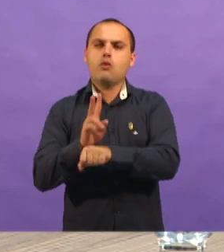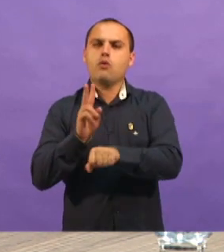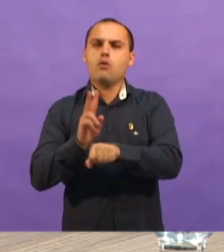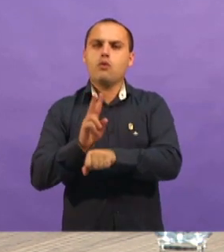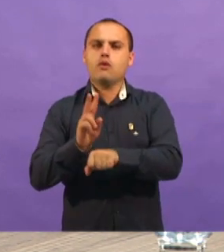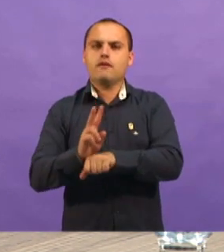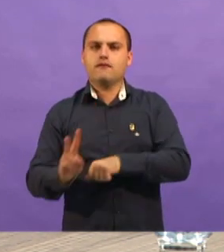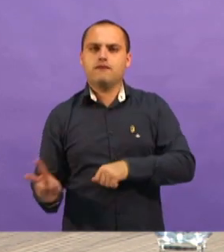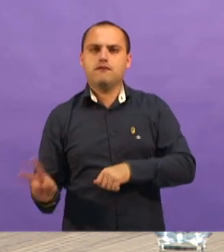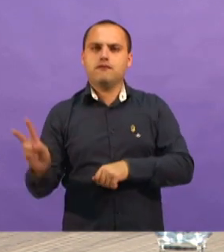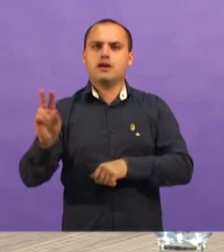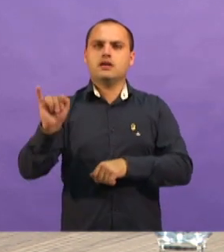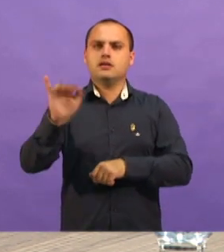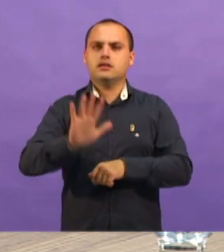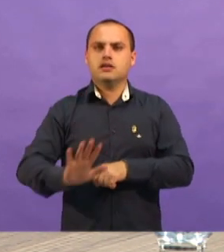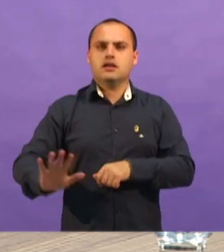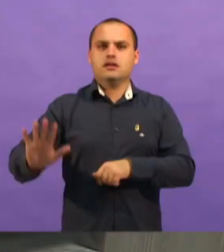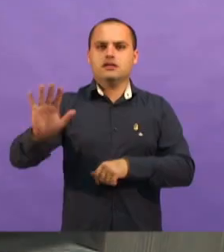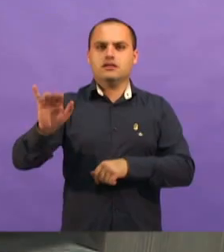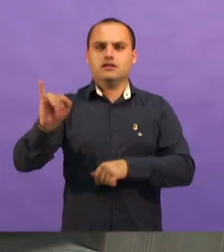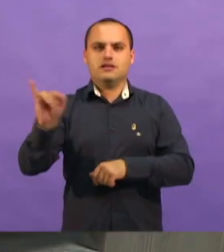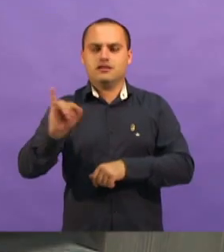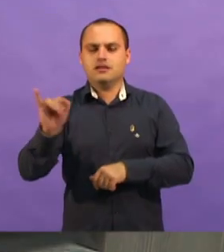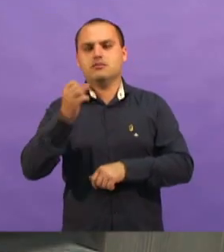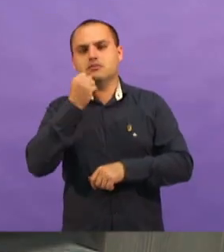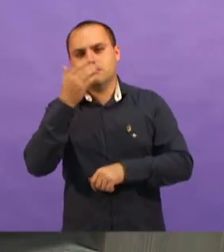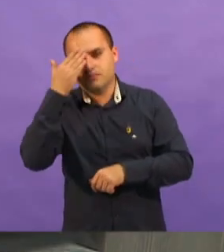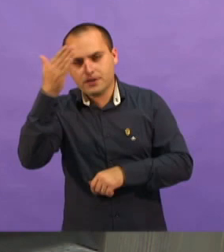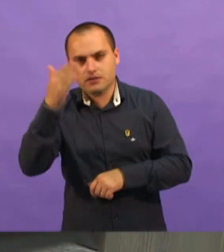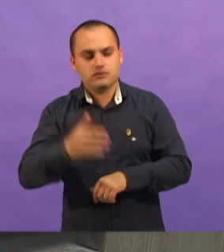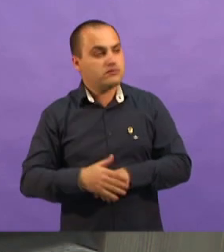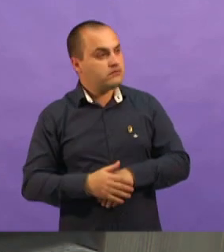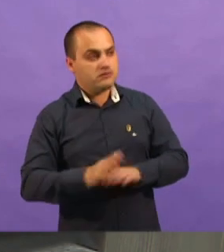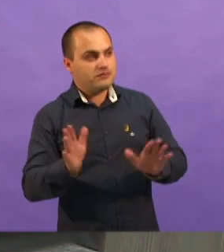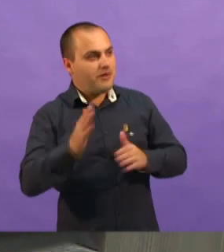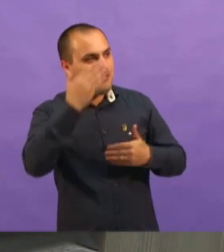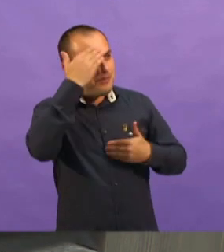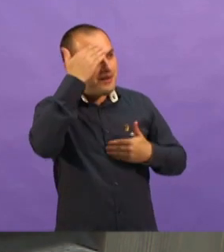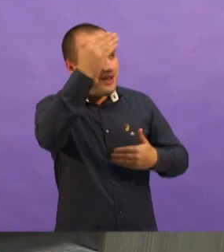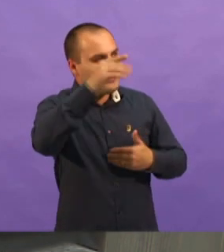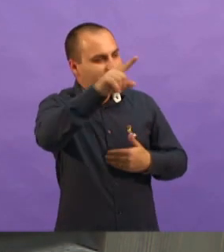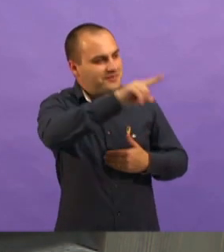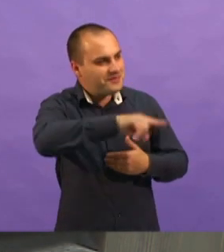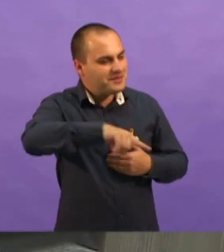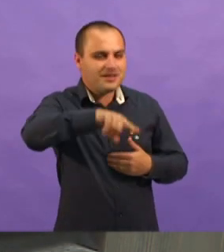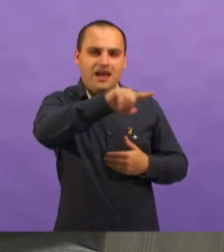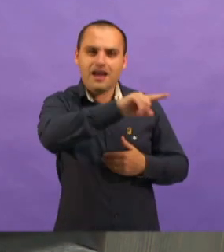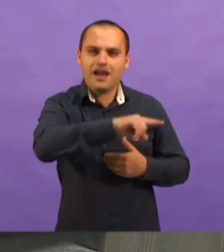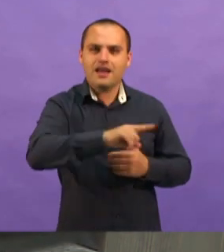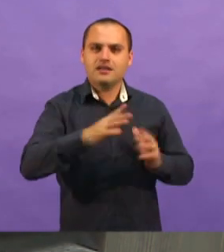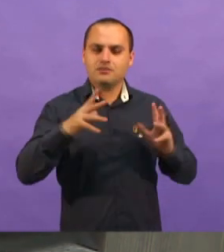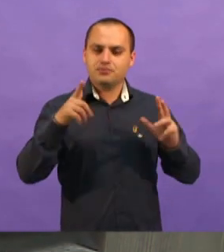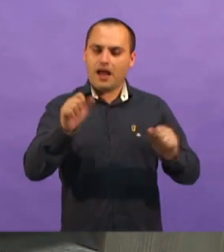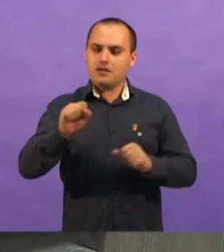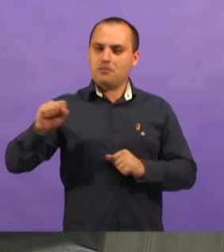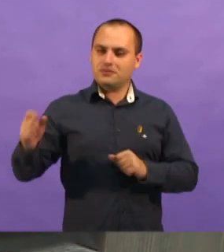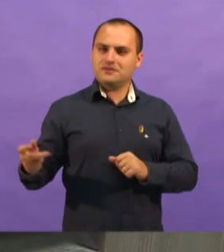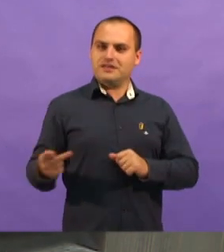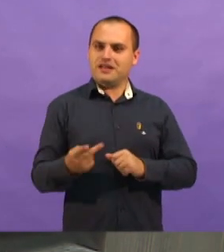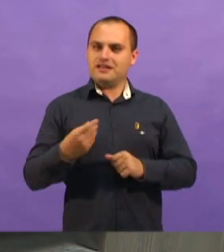valorizar os acontecimentos atuais também. Obrigado, Rogério. Obrigado a vocês por essa bela